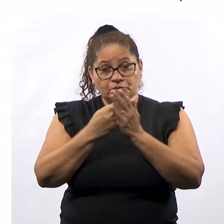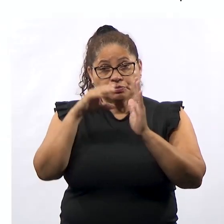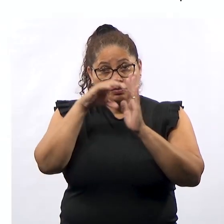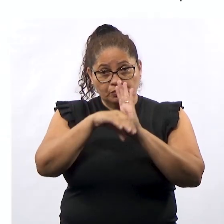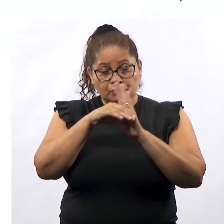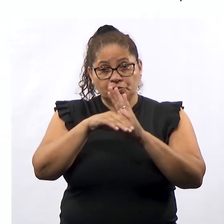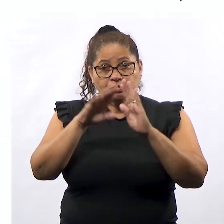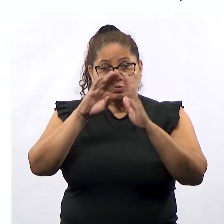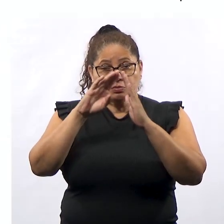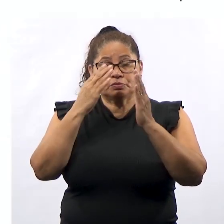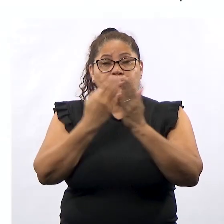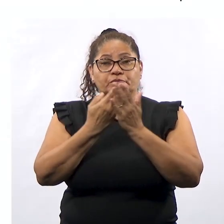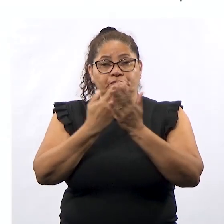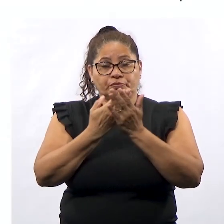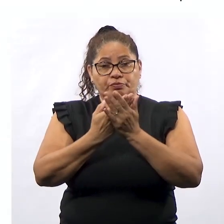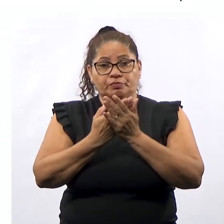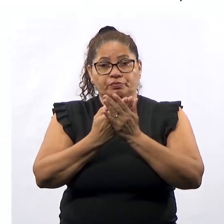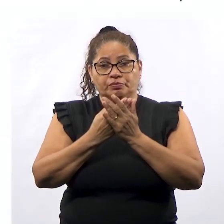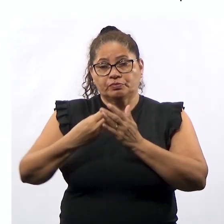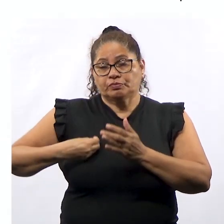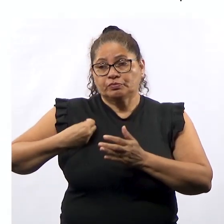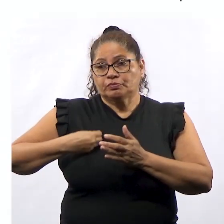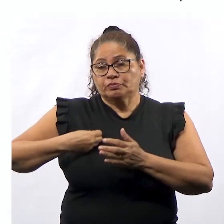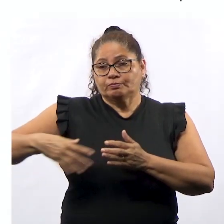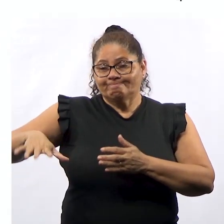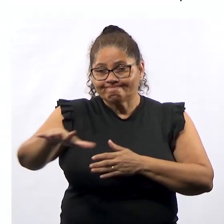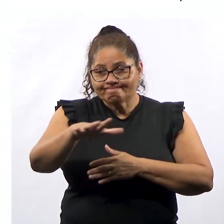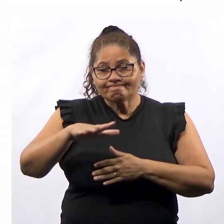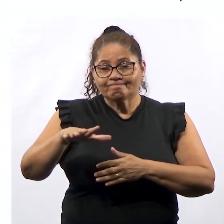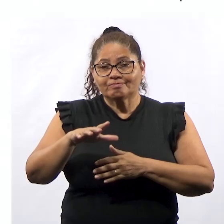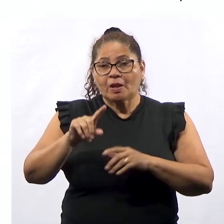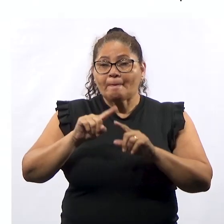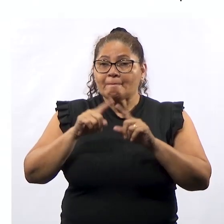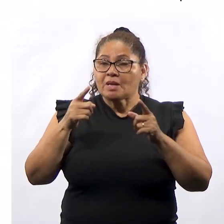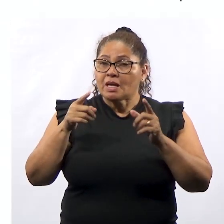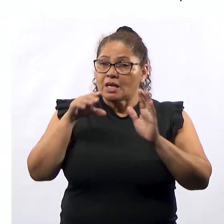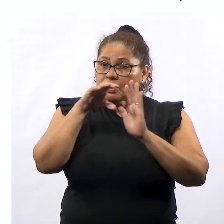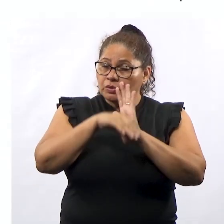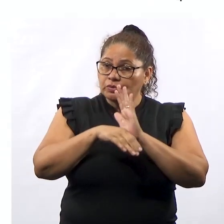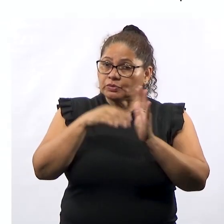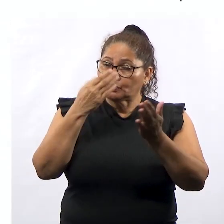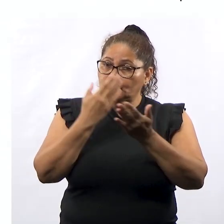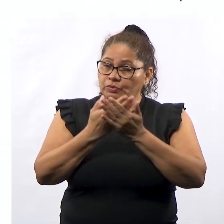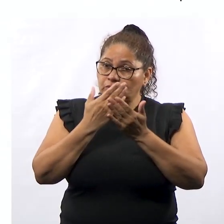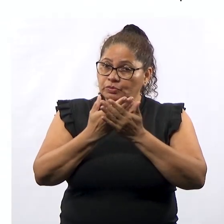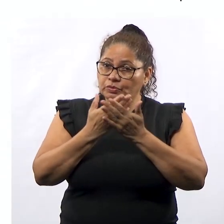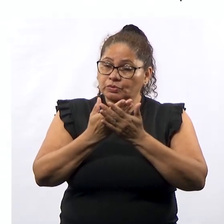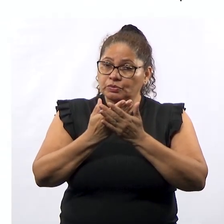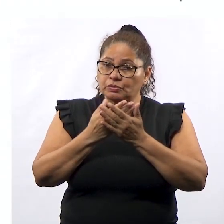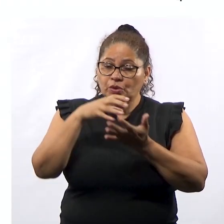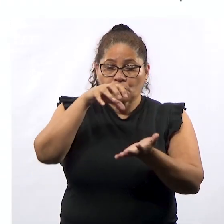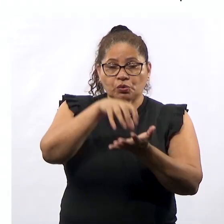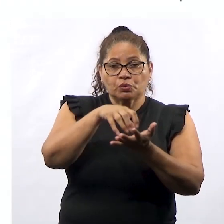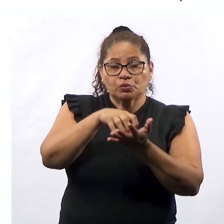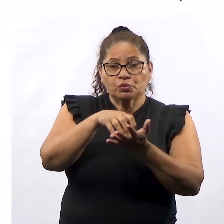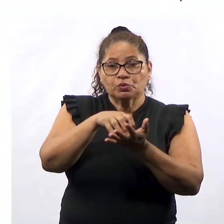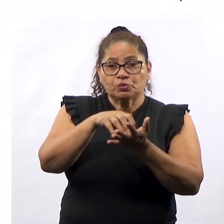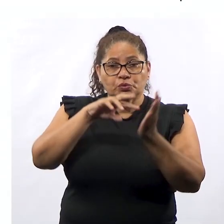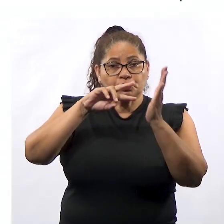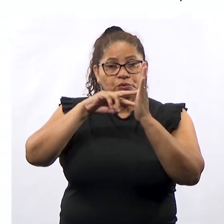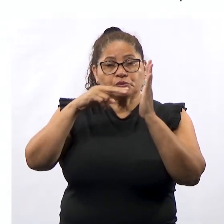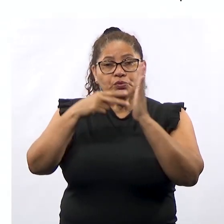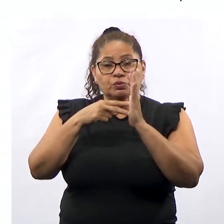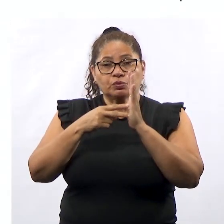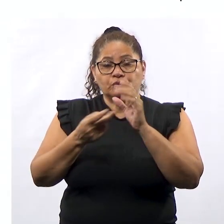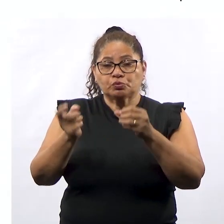currículo escolar, e seja da nossa vida de um modo geral. Mas tratando do currículo escolar, núcleos de significação que